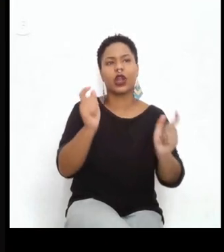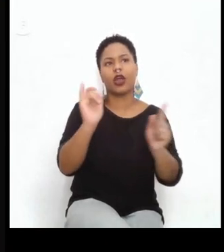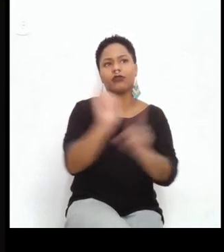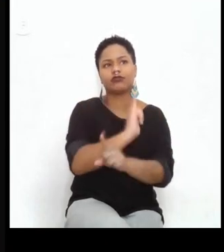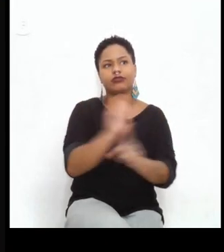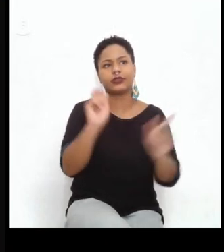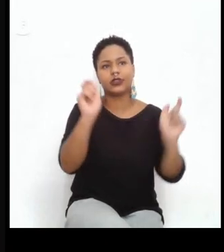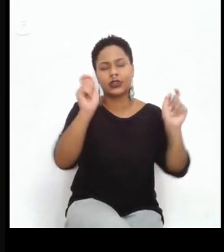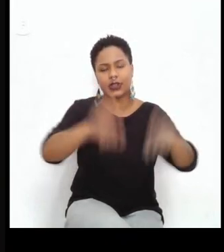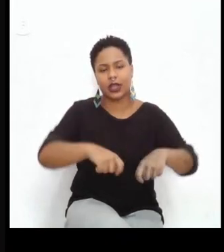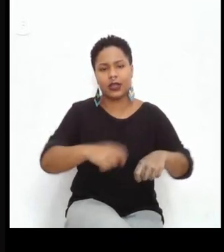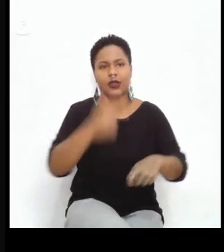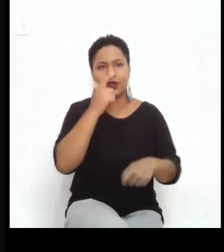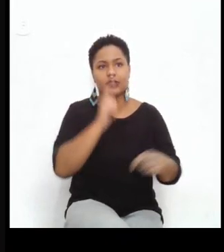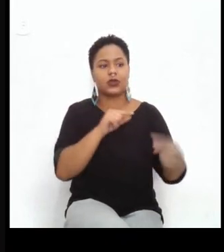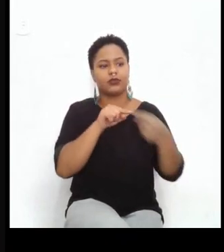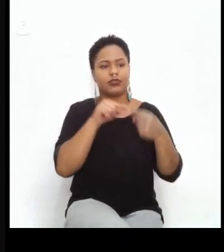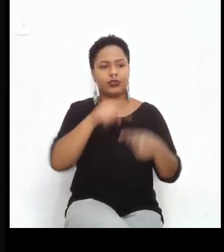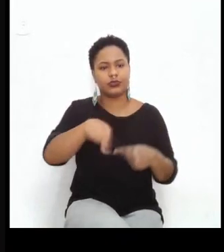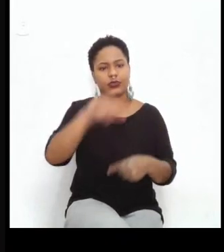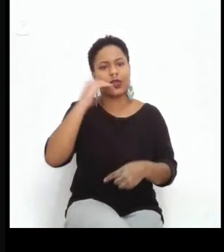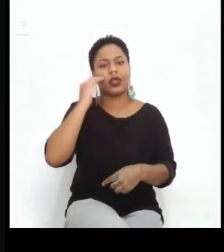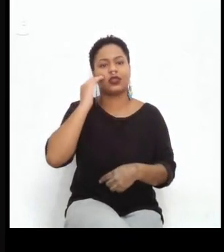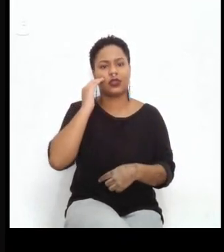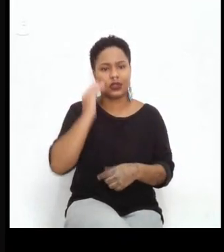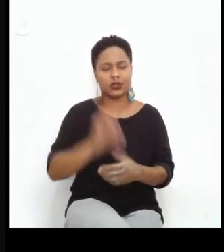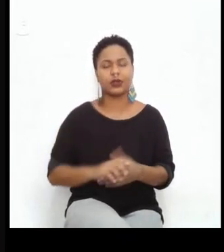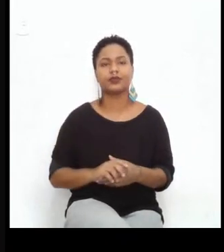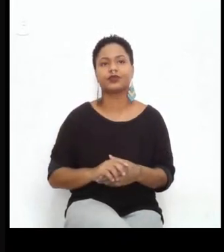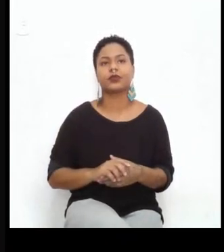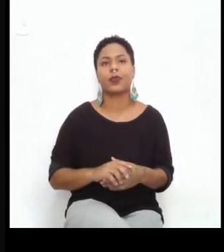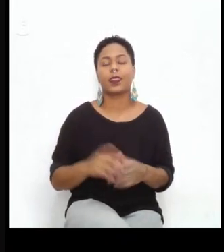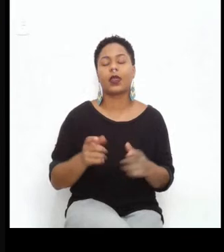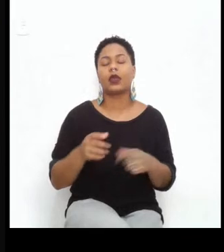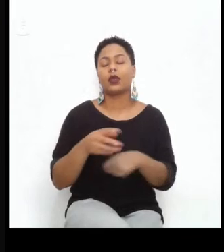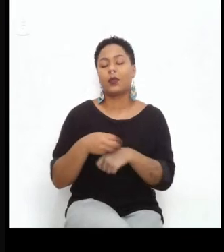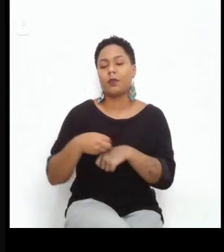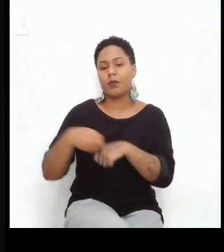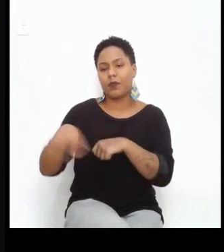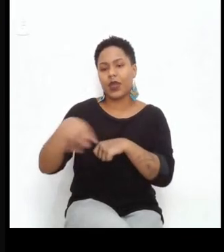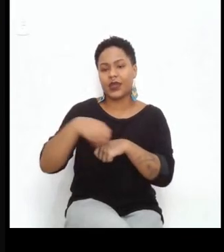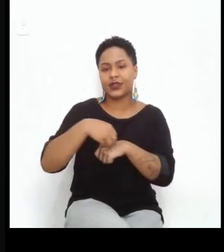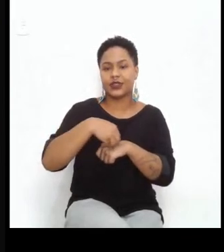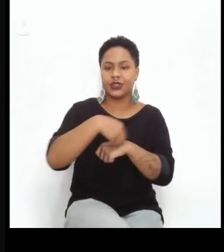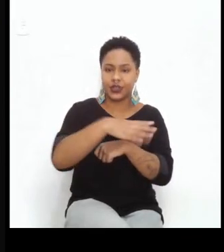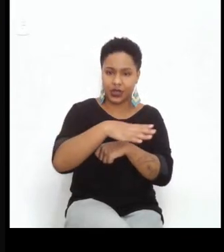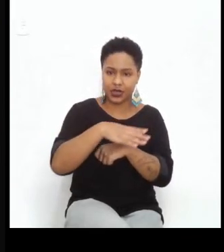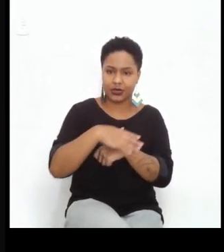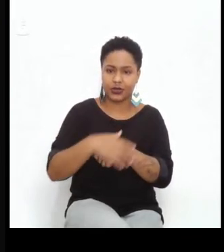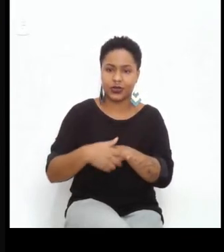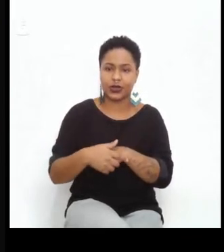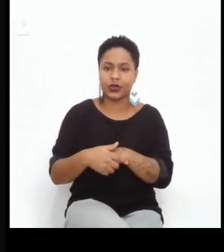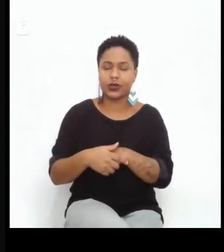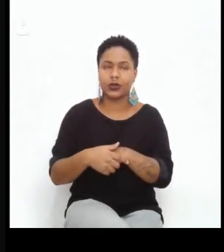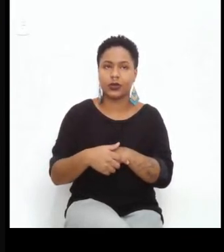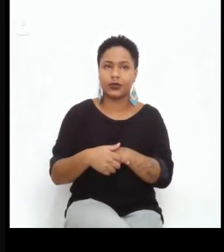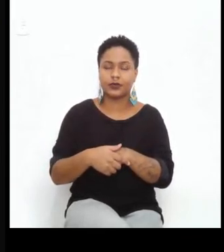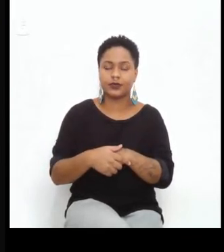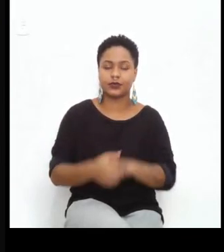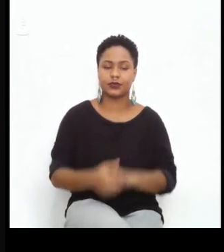entender aqui é mediada é odiada